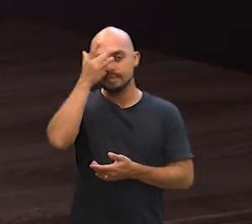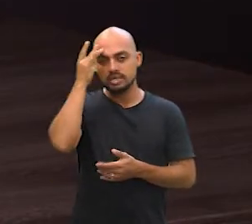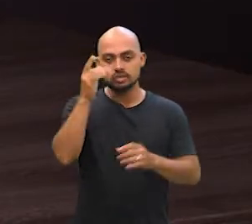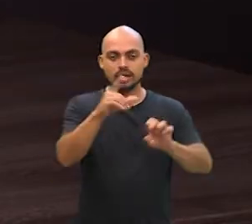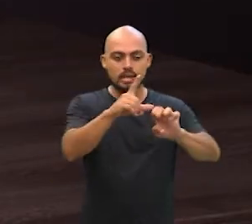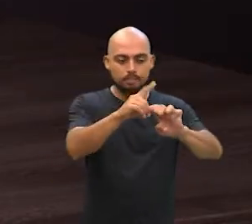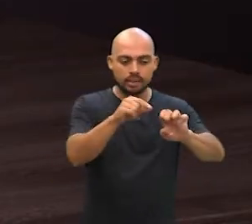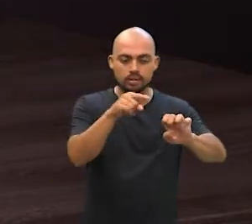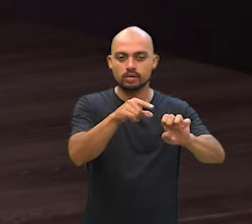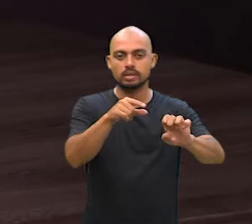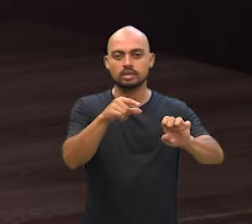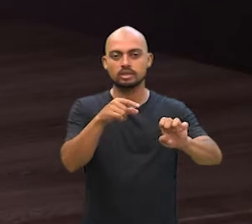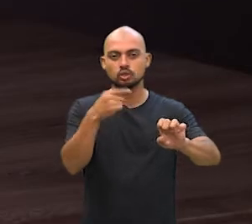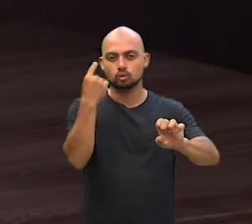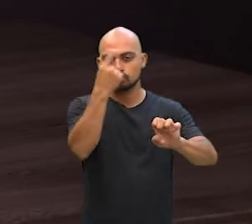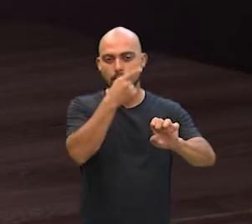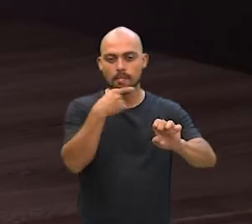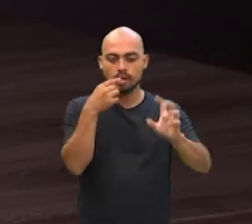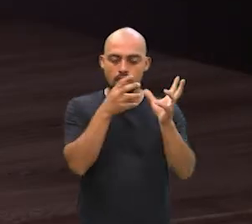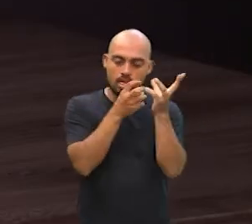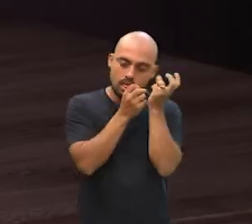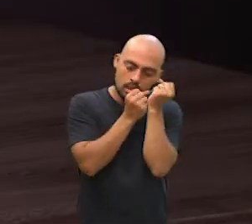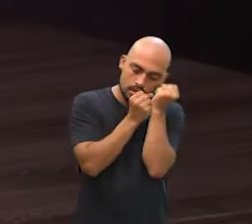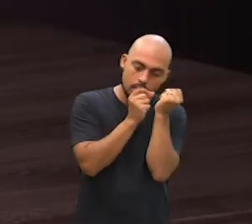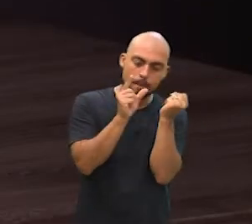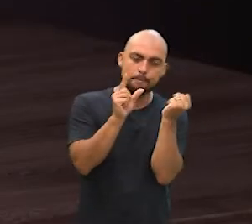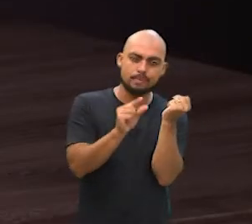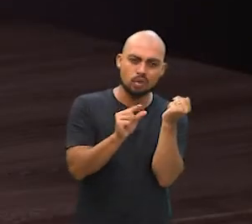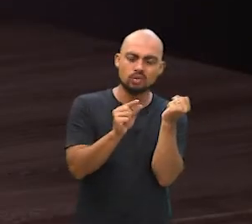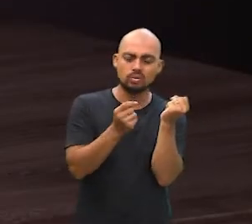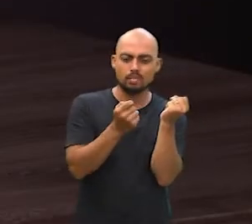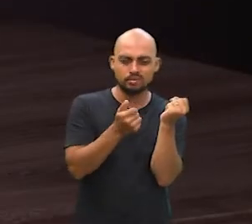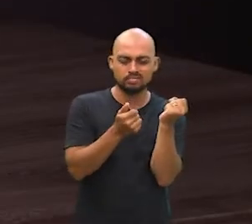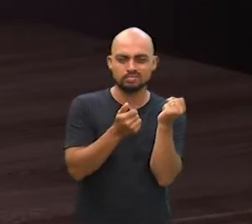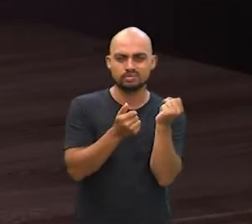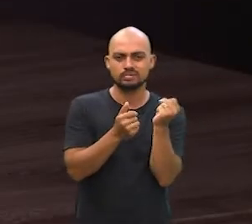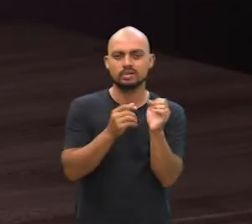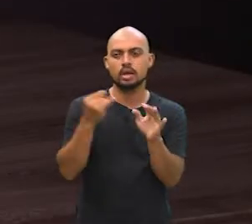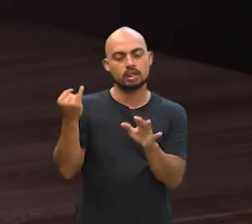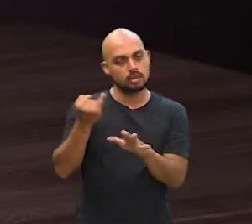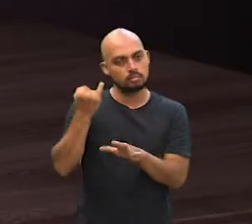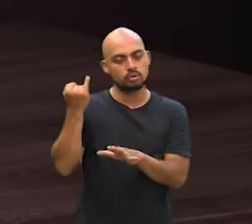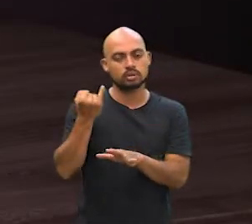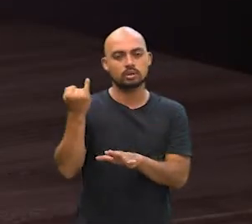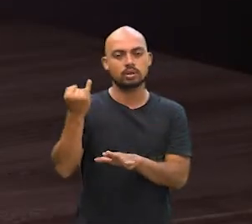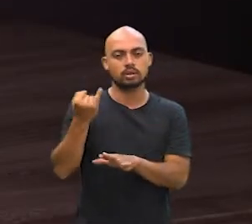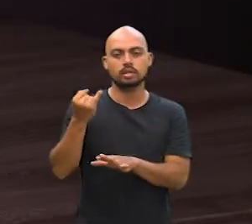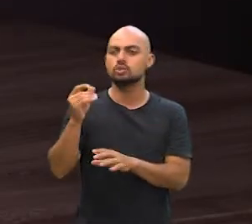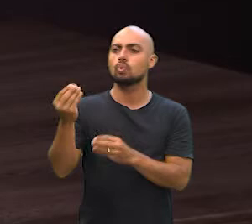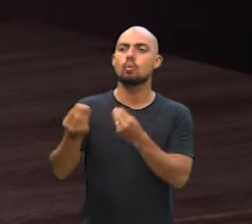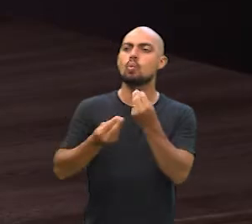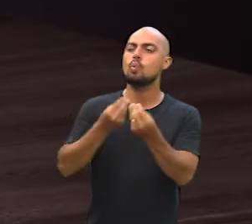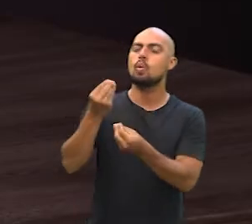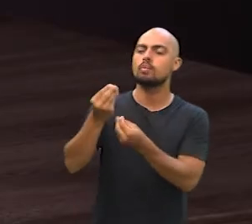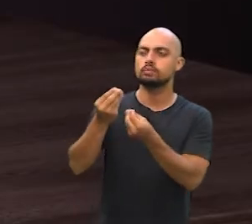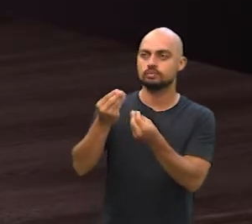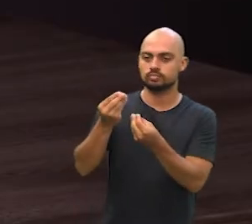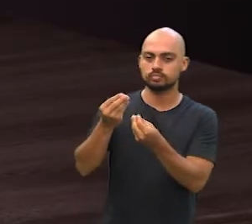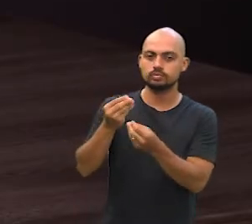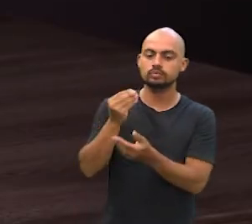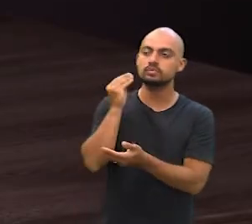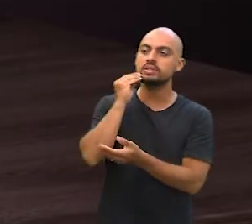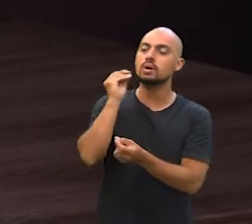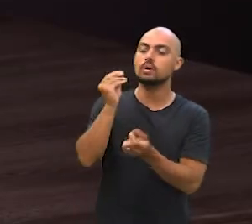de sono, até que como você mencionou, e que isso é importante nesse primeiro momento. Como então